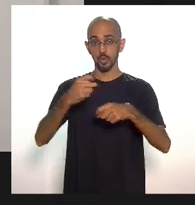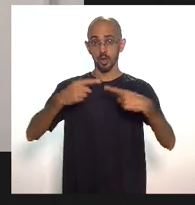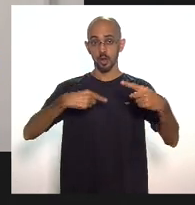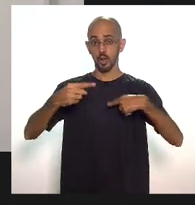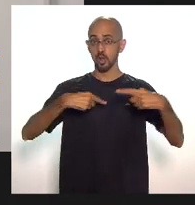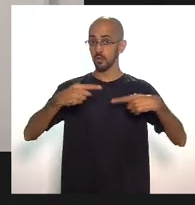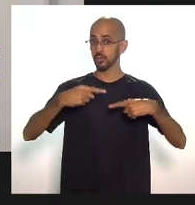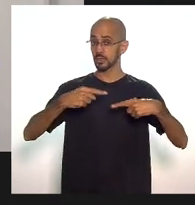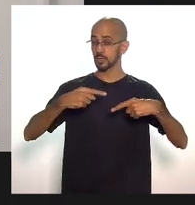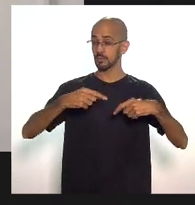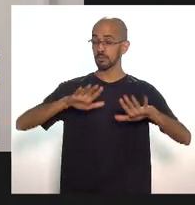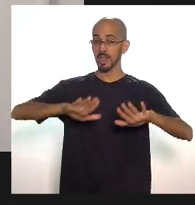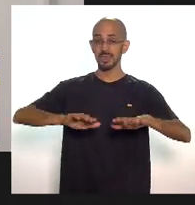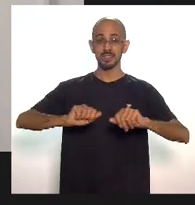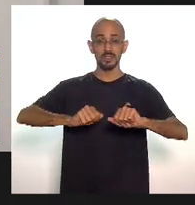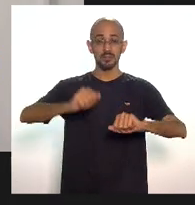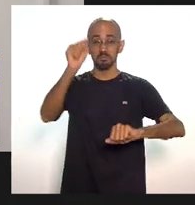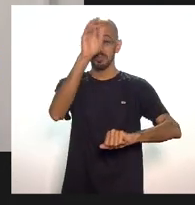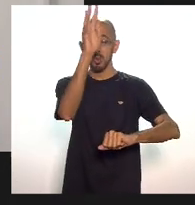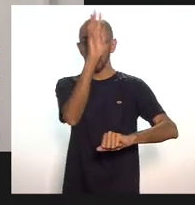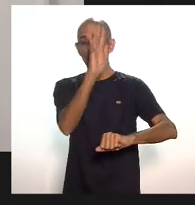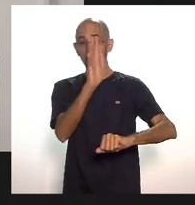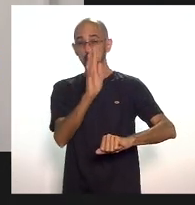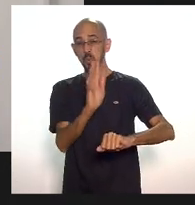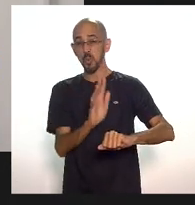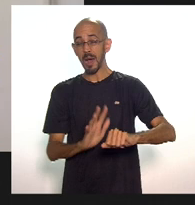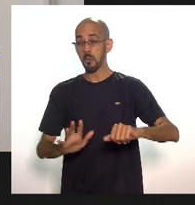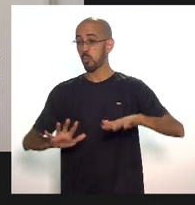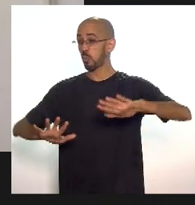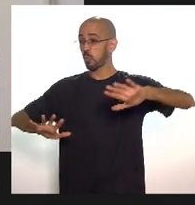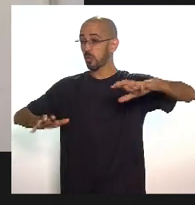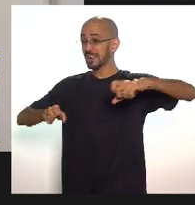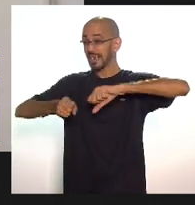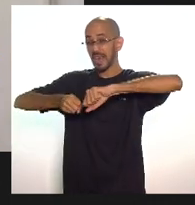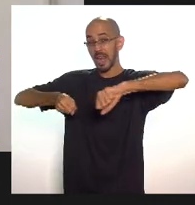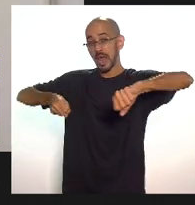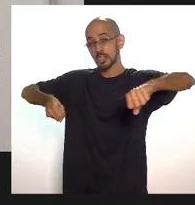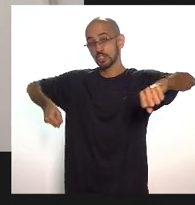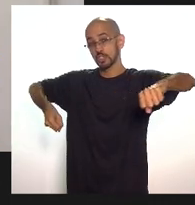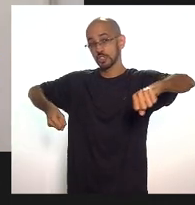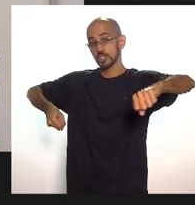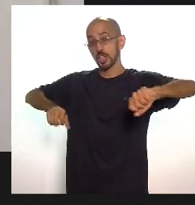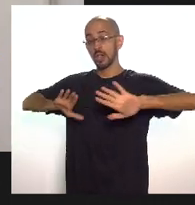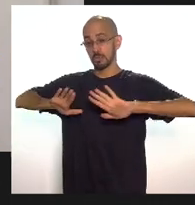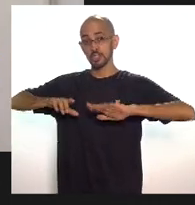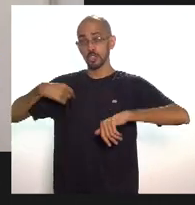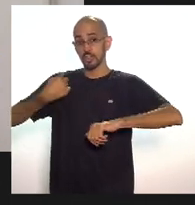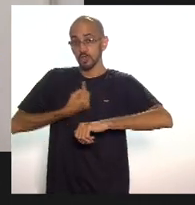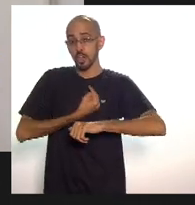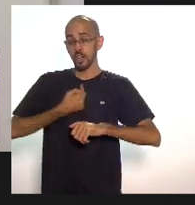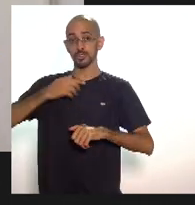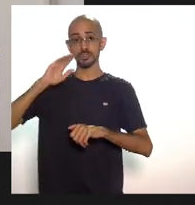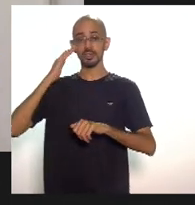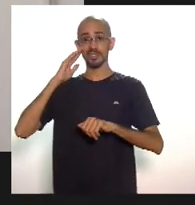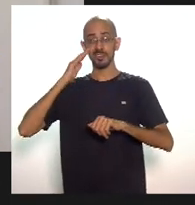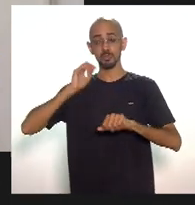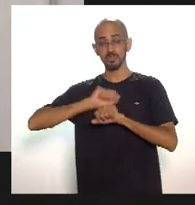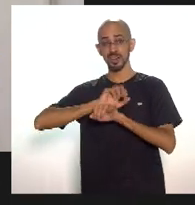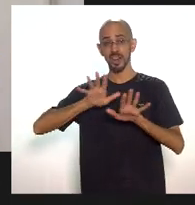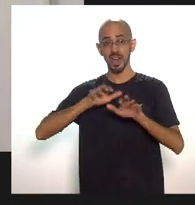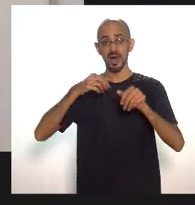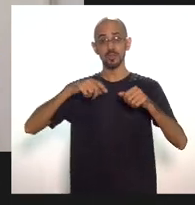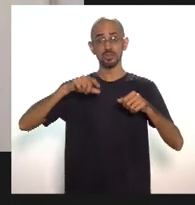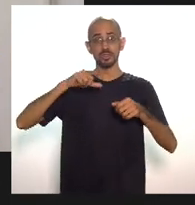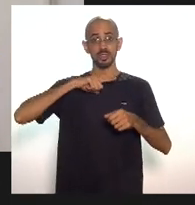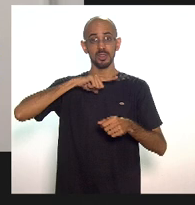esse tamanho continental, né? E a gente também compreende a necessidade desse setor,